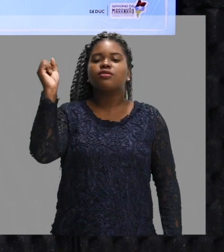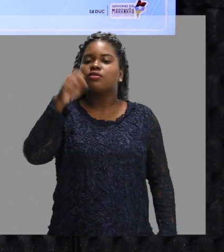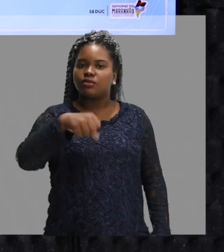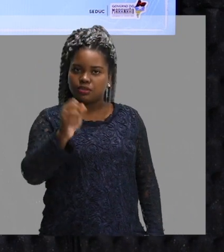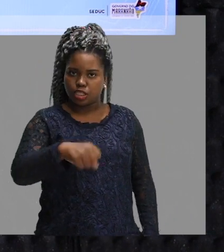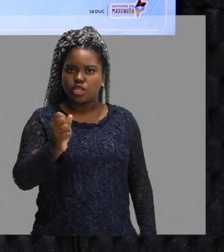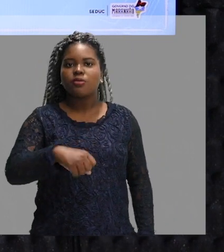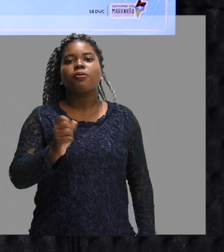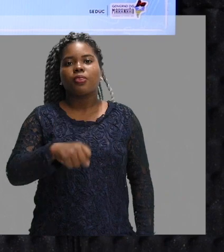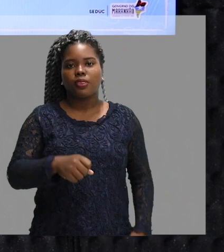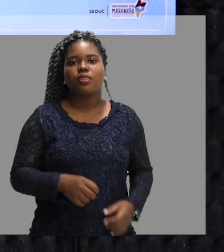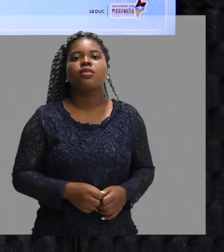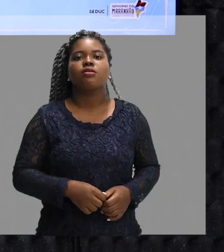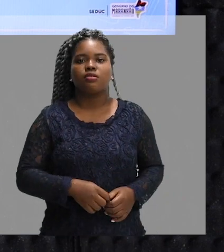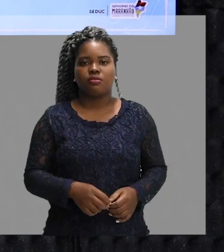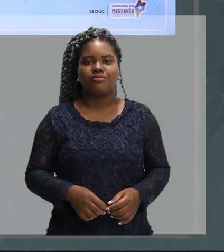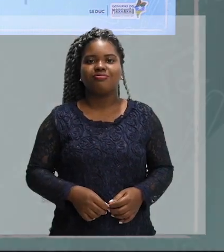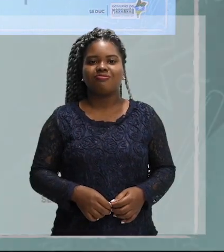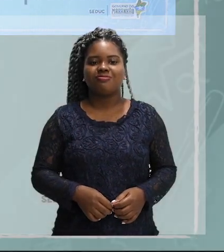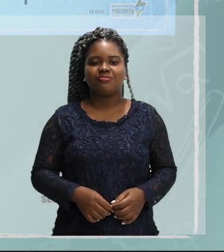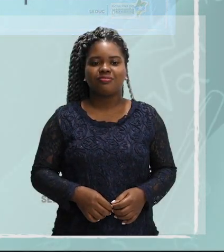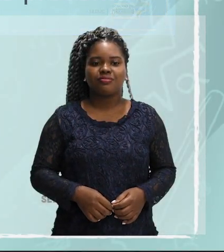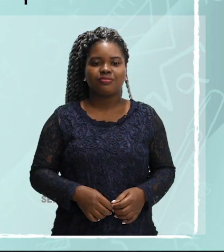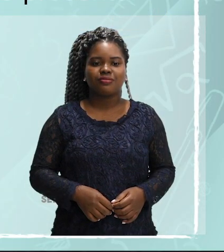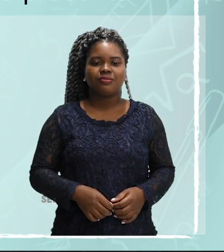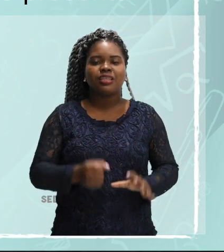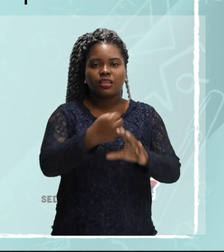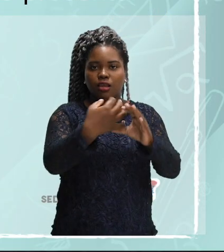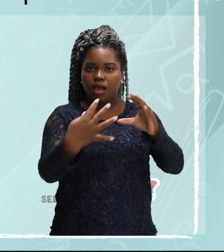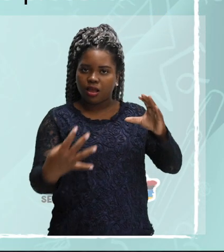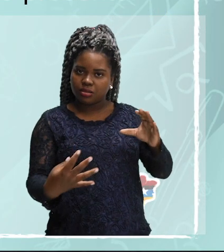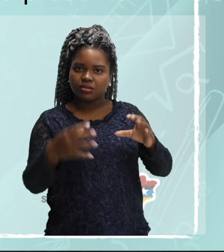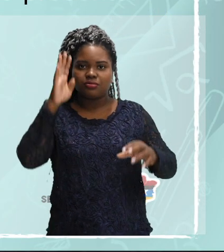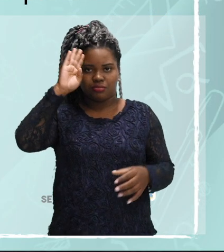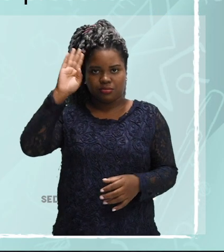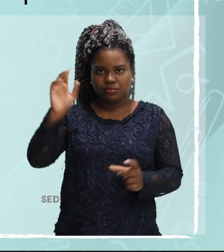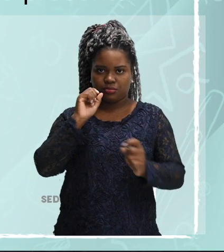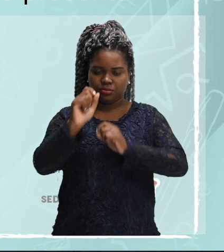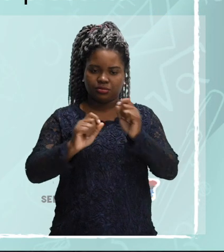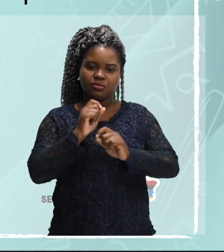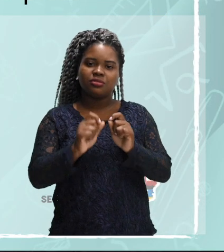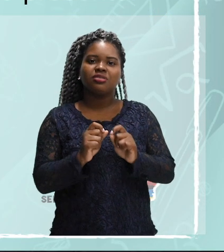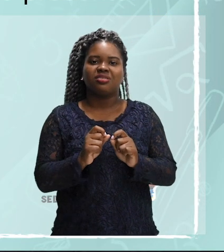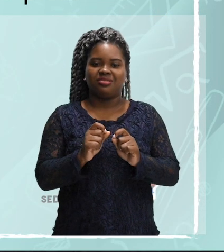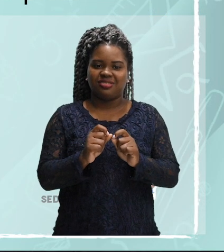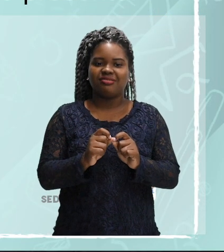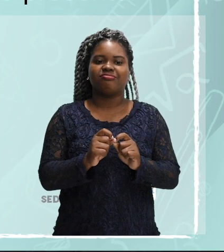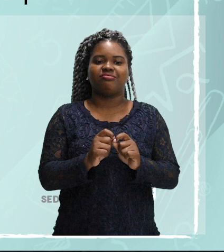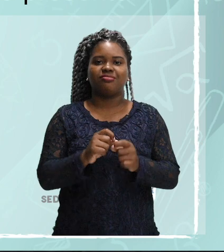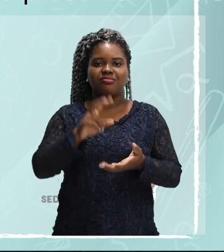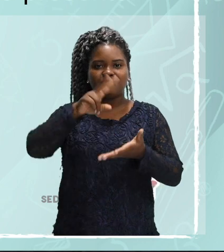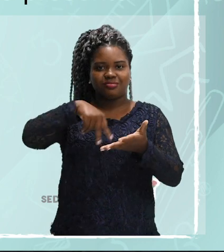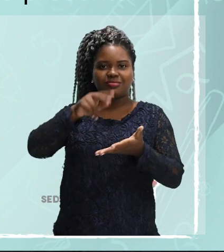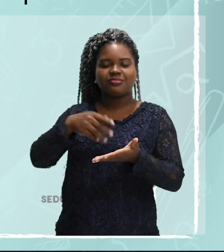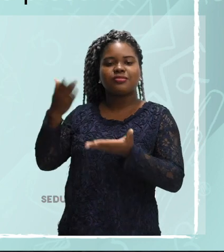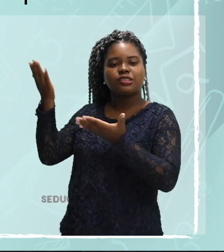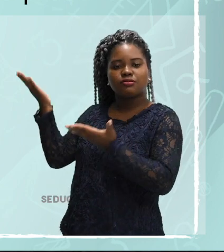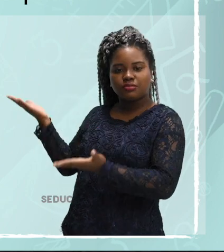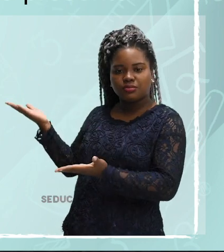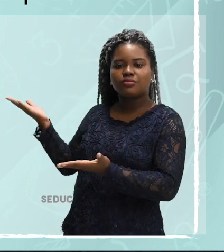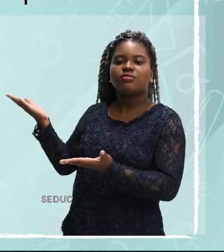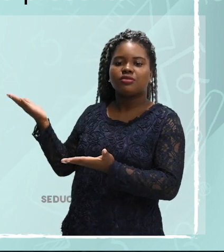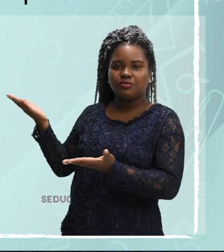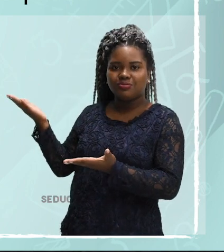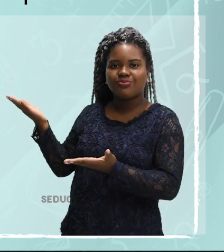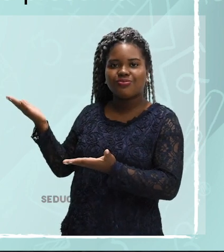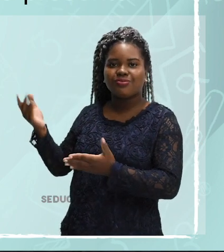deixar caraminhola na cabeça de vocês, beleza? Então, as características principais da arte egípcia. Primeiro, né, ela contava a